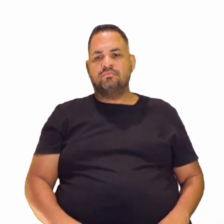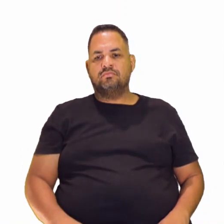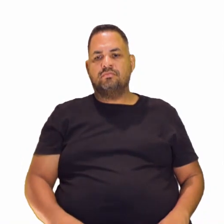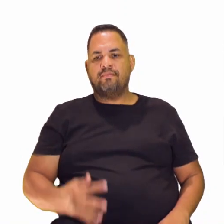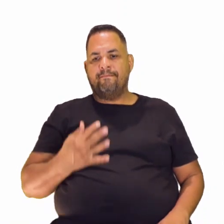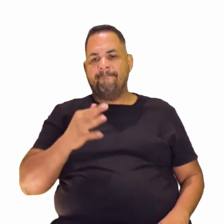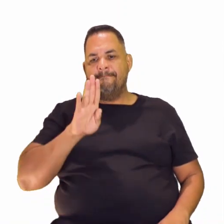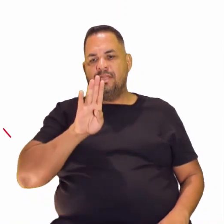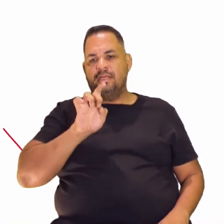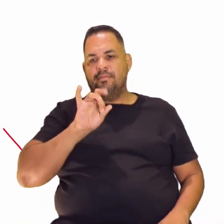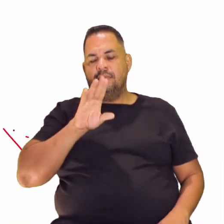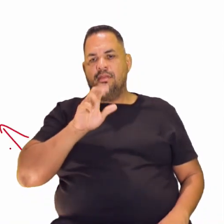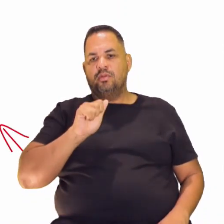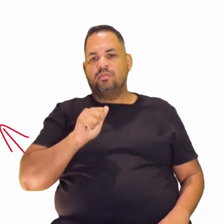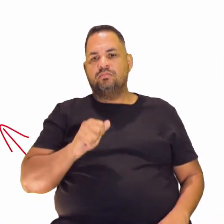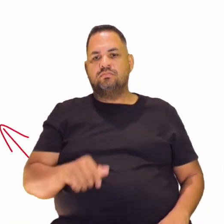né?